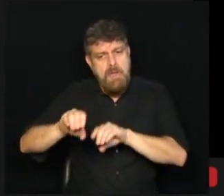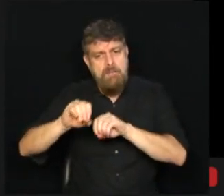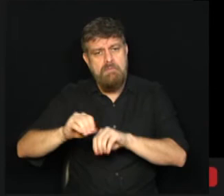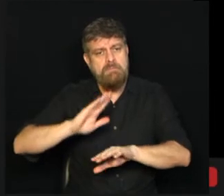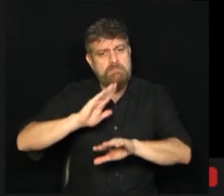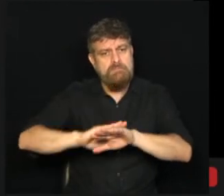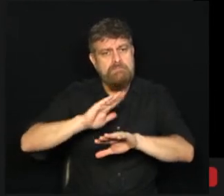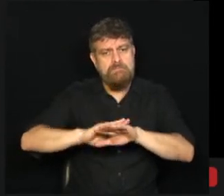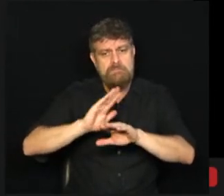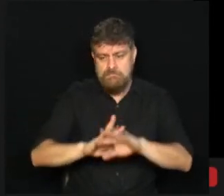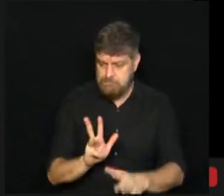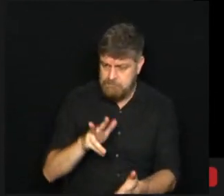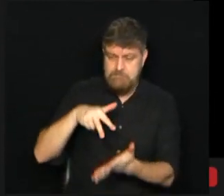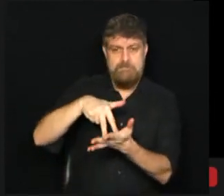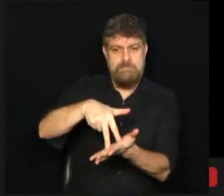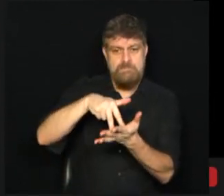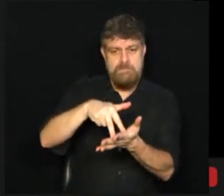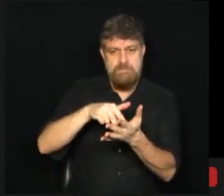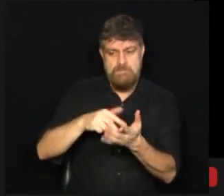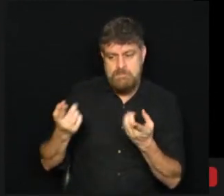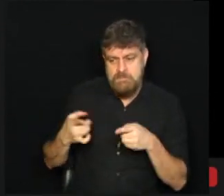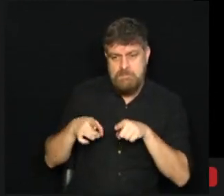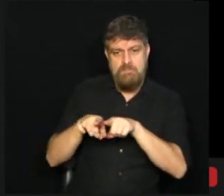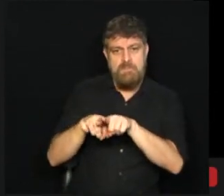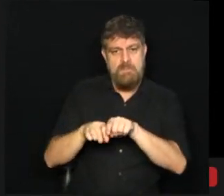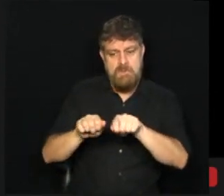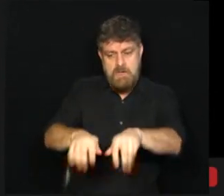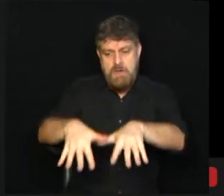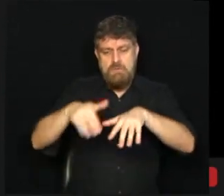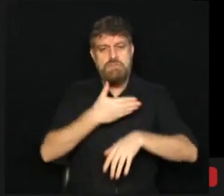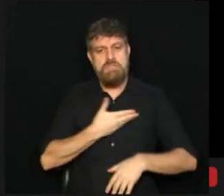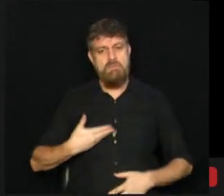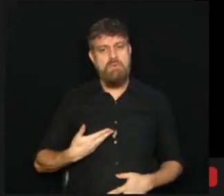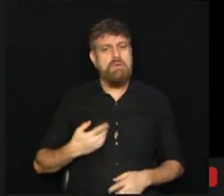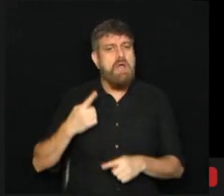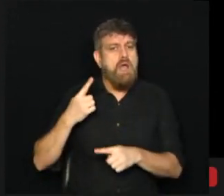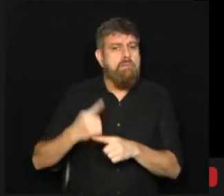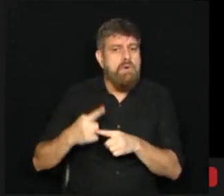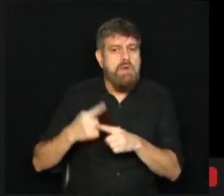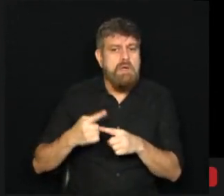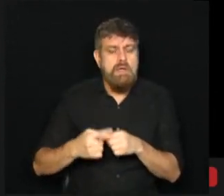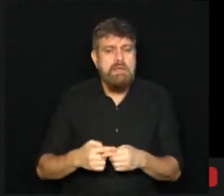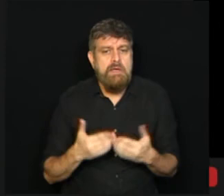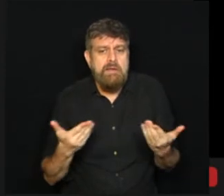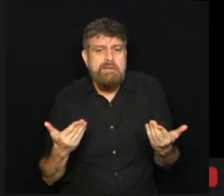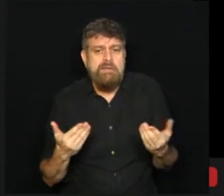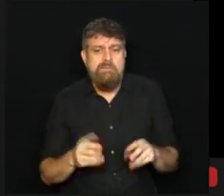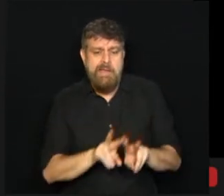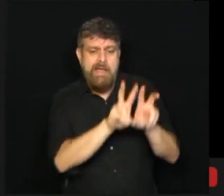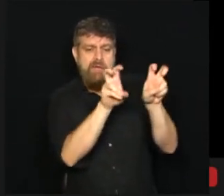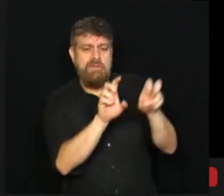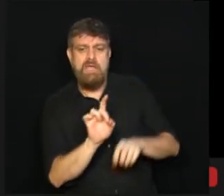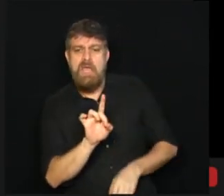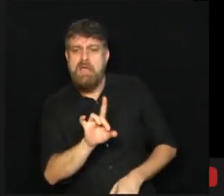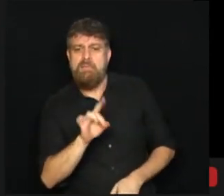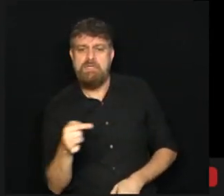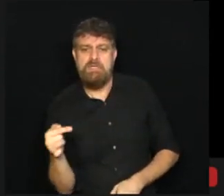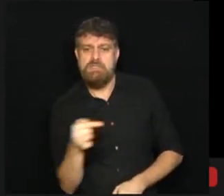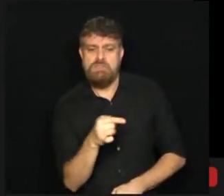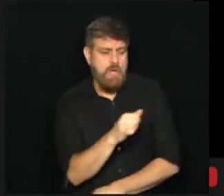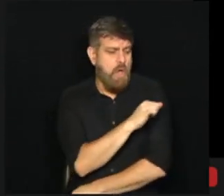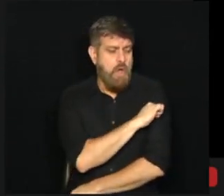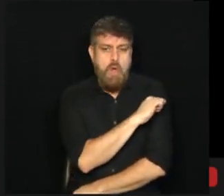ser protagonista junto com vocês dessa audiência, sabe? Porque não se trata agora só apenas do caso